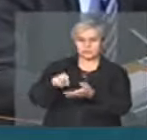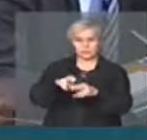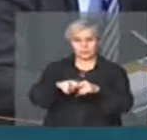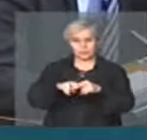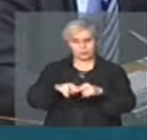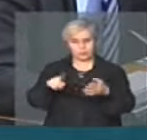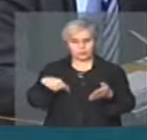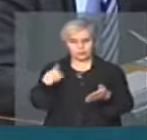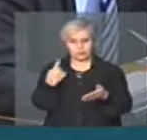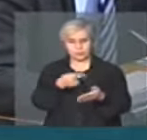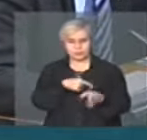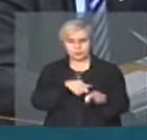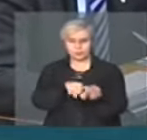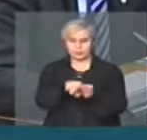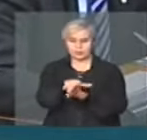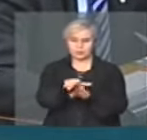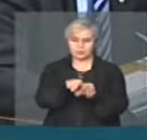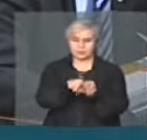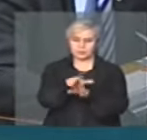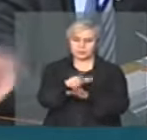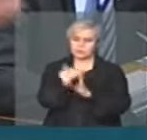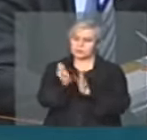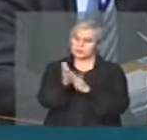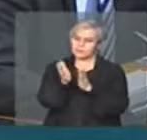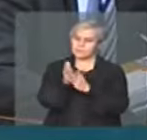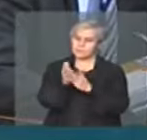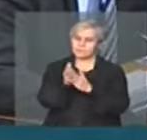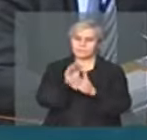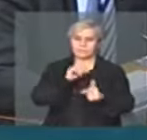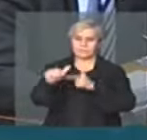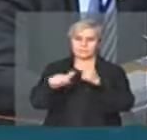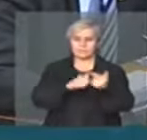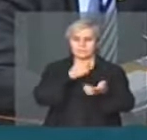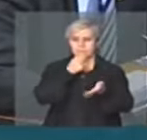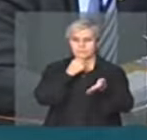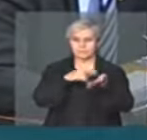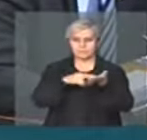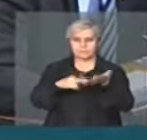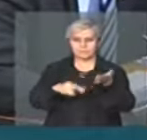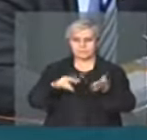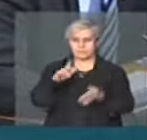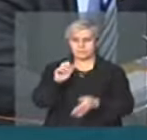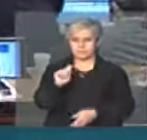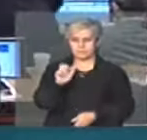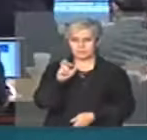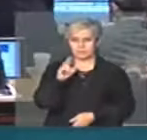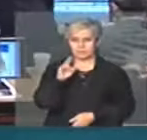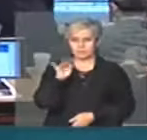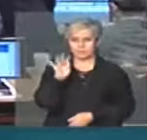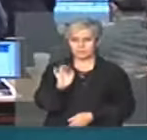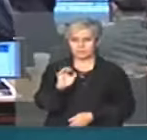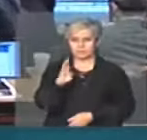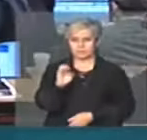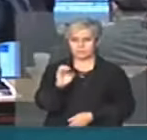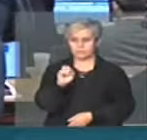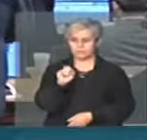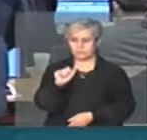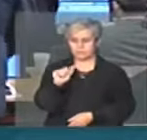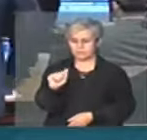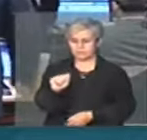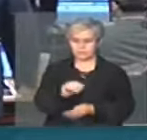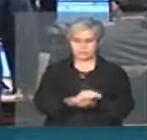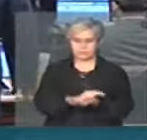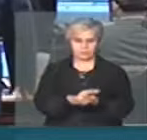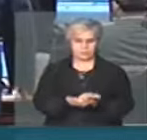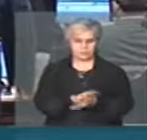assim o nosso encaminhamento e parabenizo ao trabalho do relator Laerte Bessa. Para orientar, presidente. Ok,